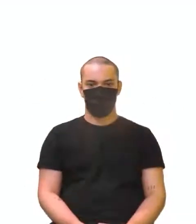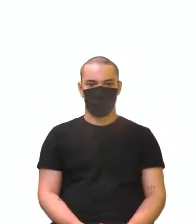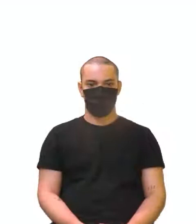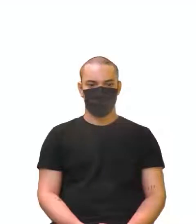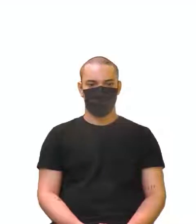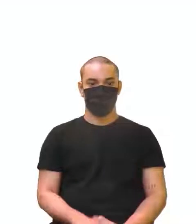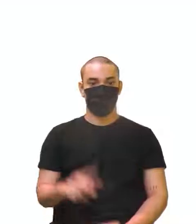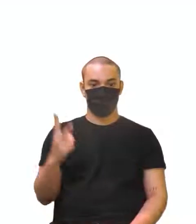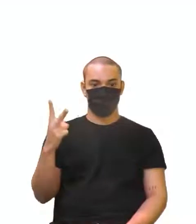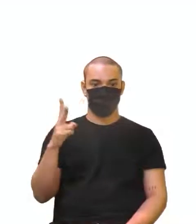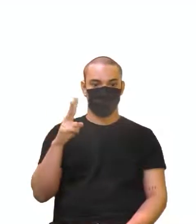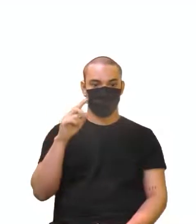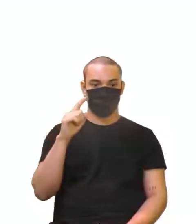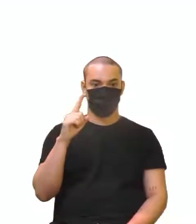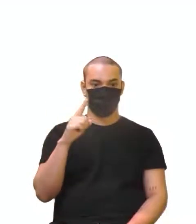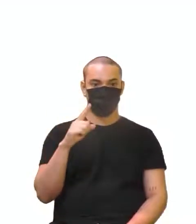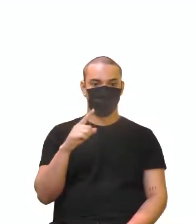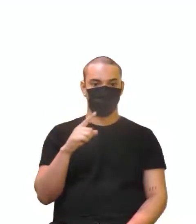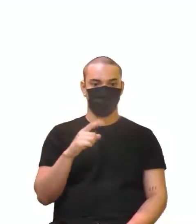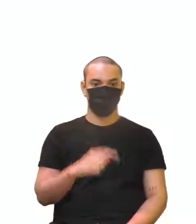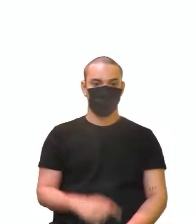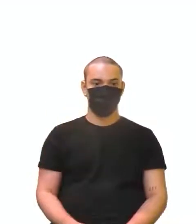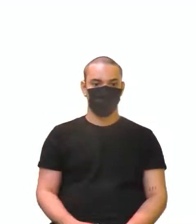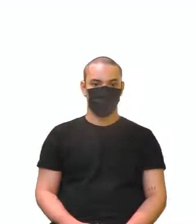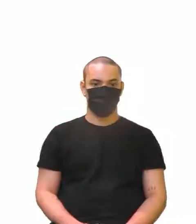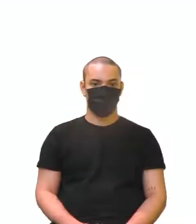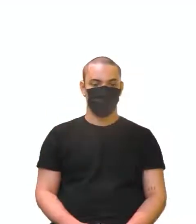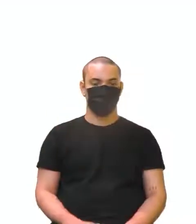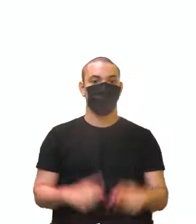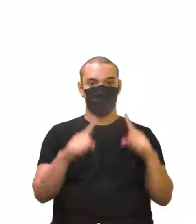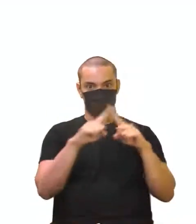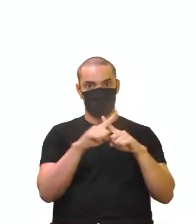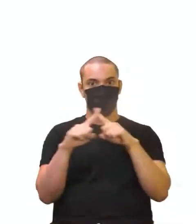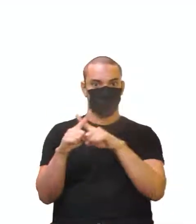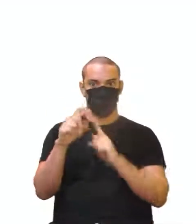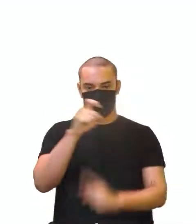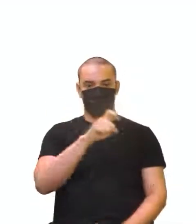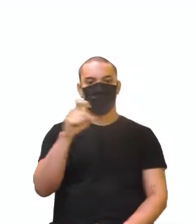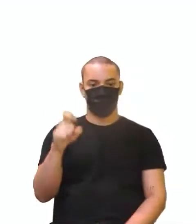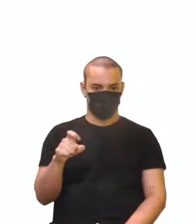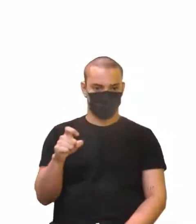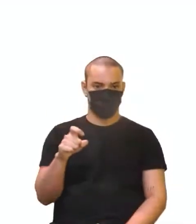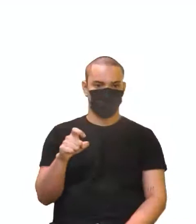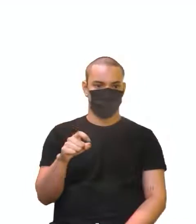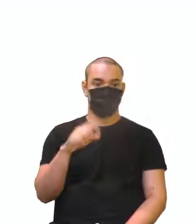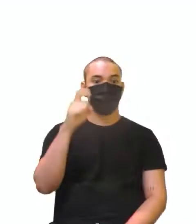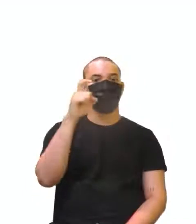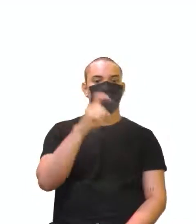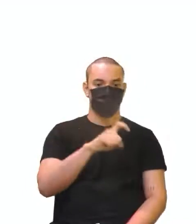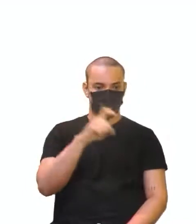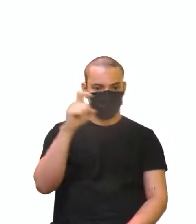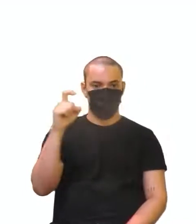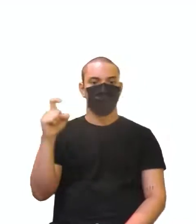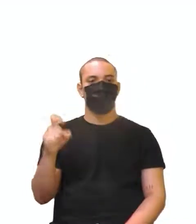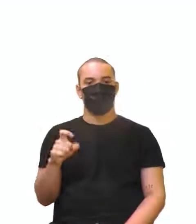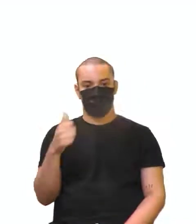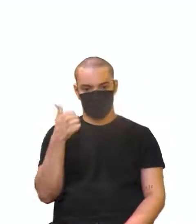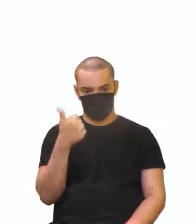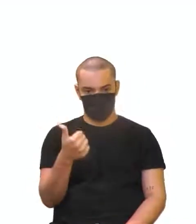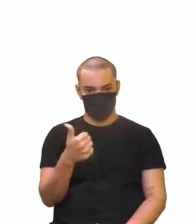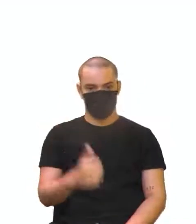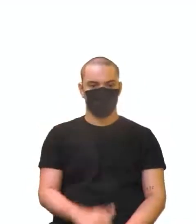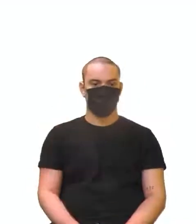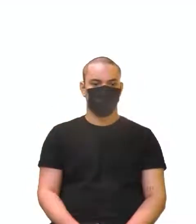esse X... XX. XX no caso. Né? Esse X com esse X...